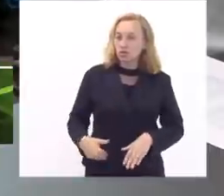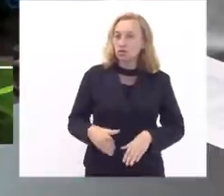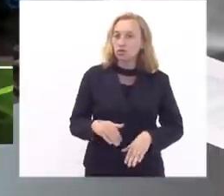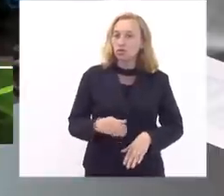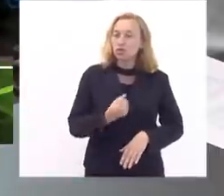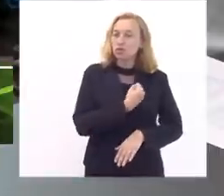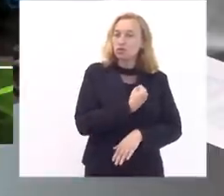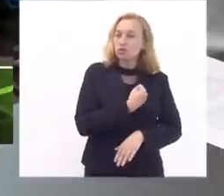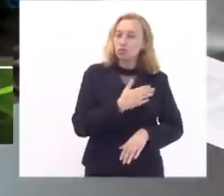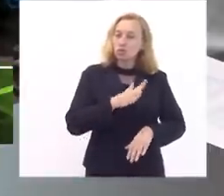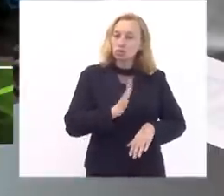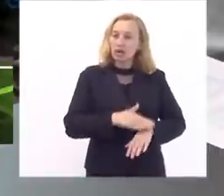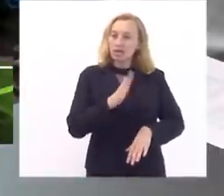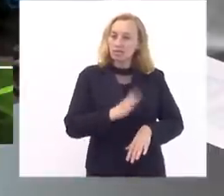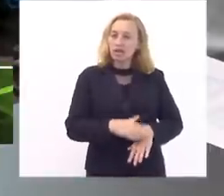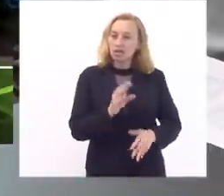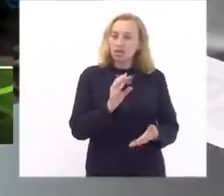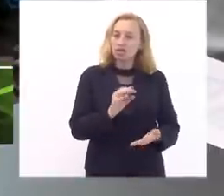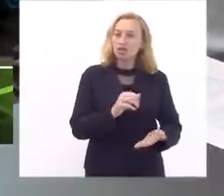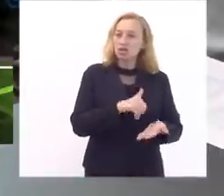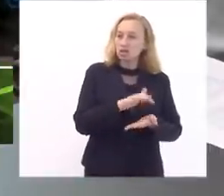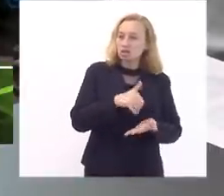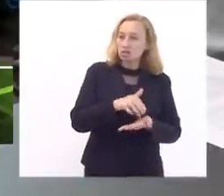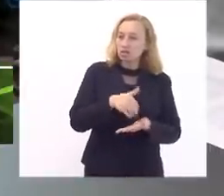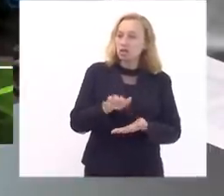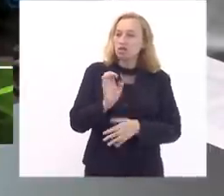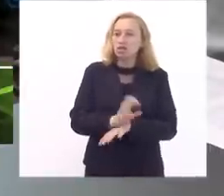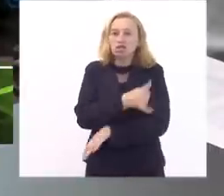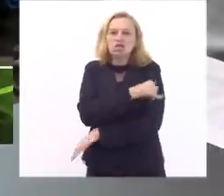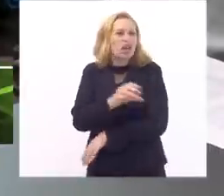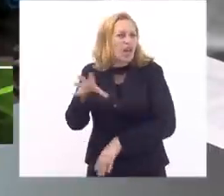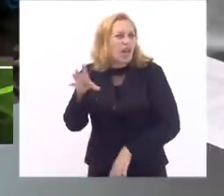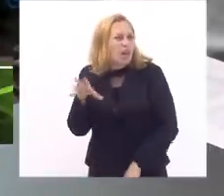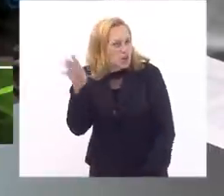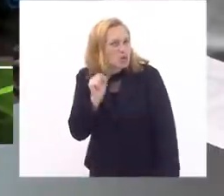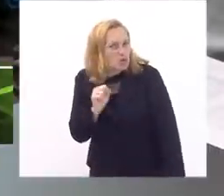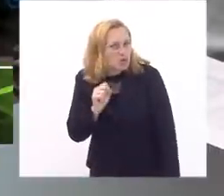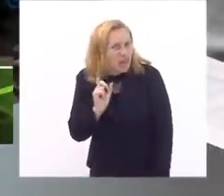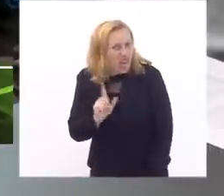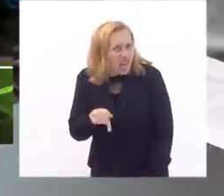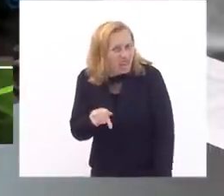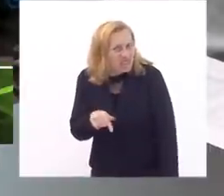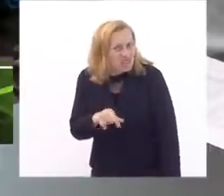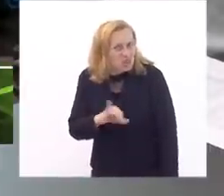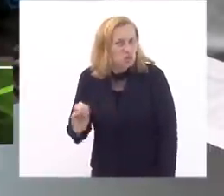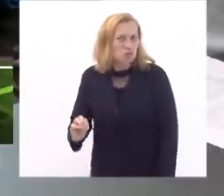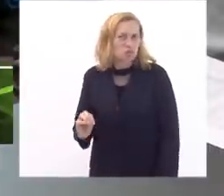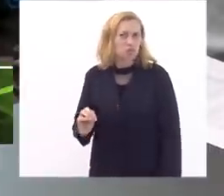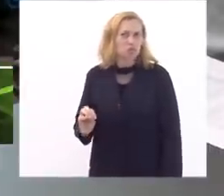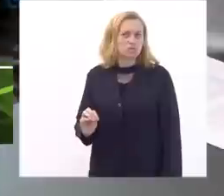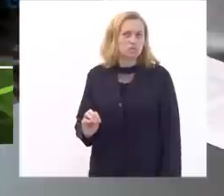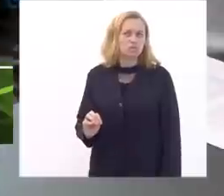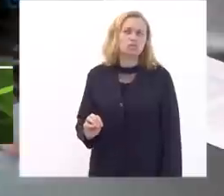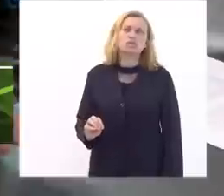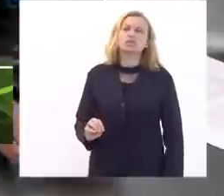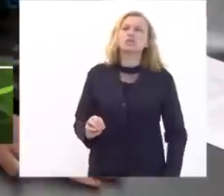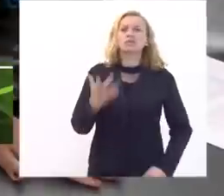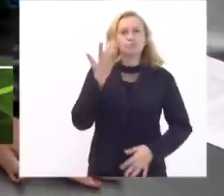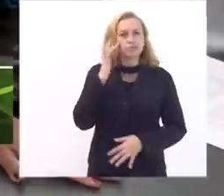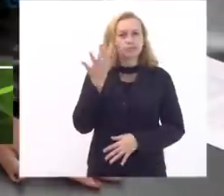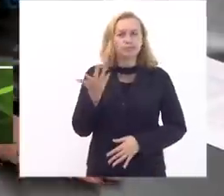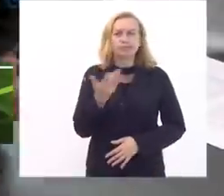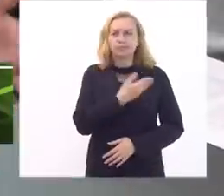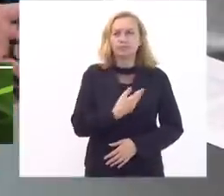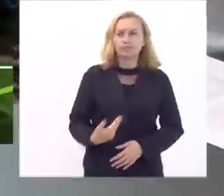o índice de desempregados no estado do Rio de Janeiro. É isso que a gente está ouvindo? Então, acho que o